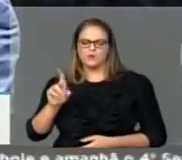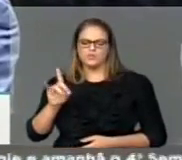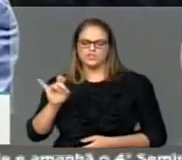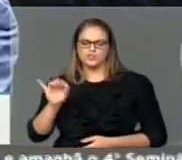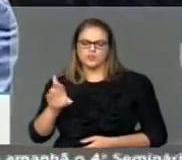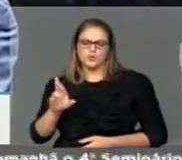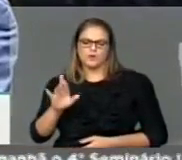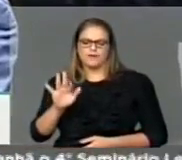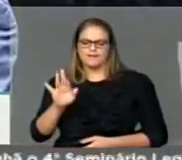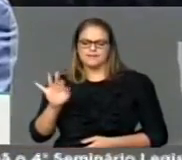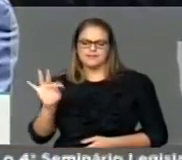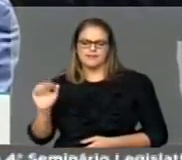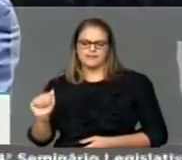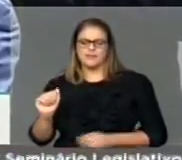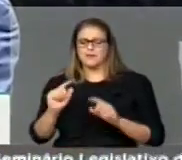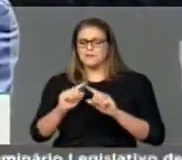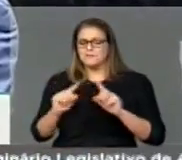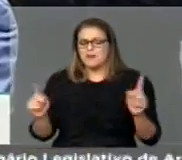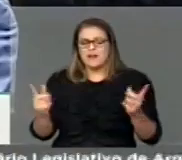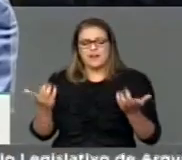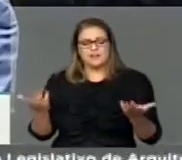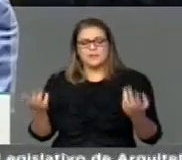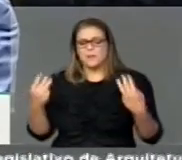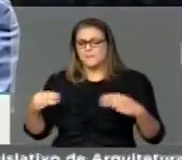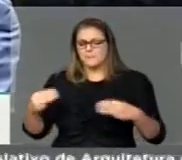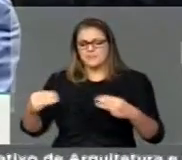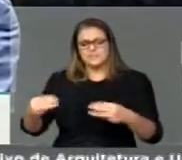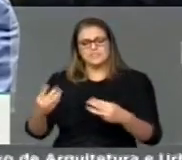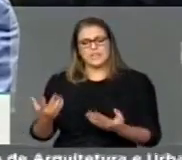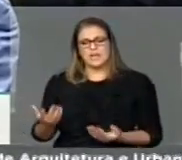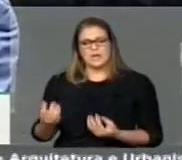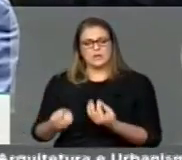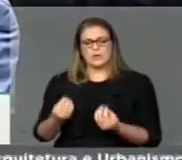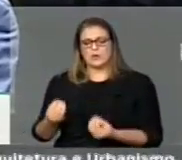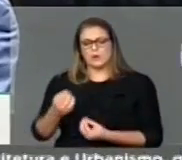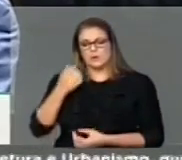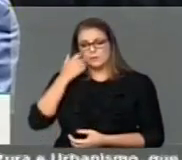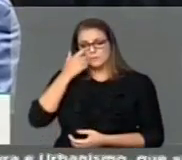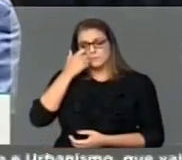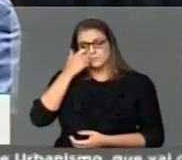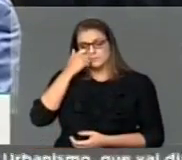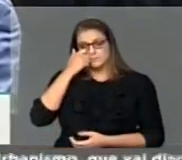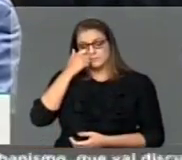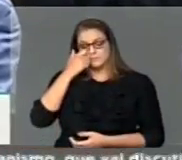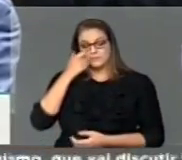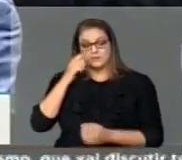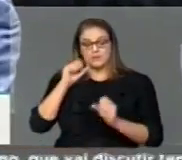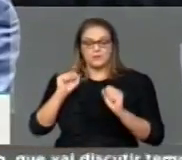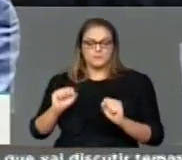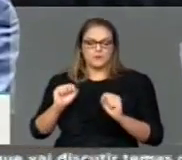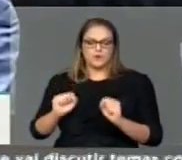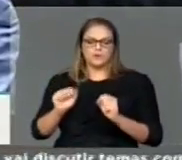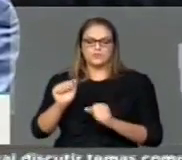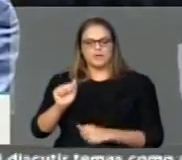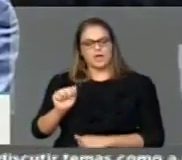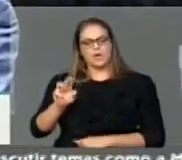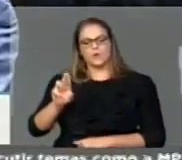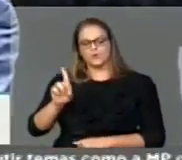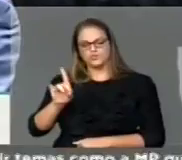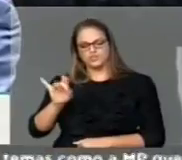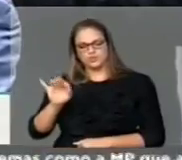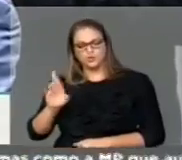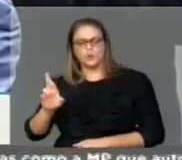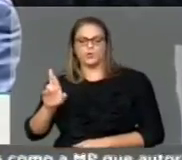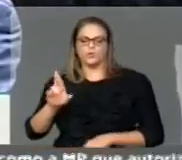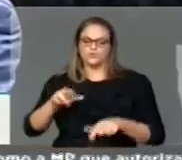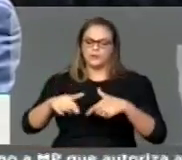dos ministérios, também é legítimo que os auditores do trabalho se tornem auditores do trabalho e previdência, mas